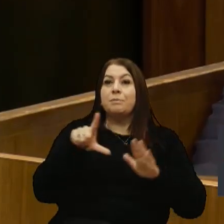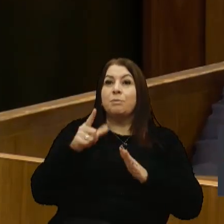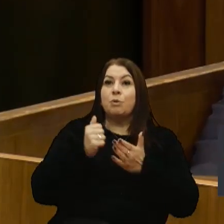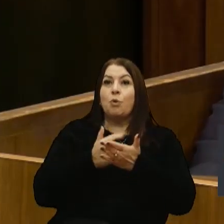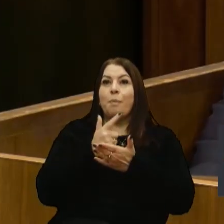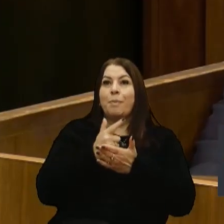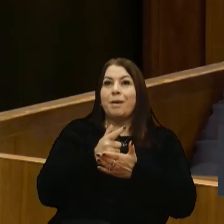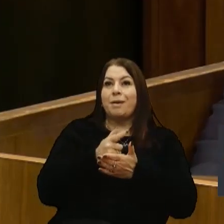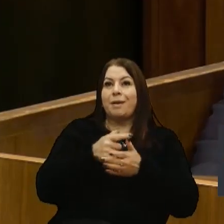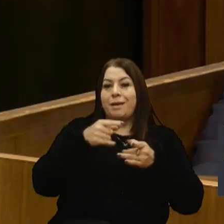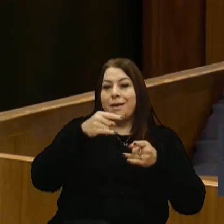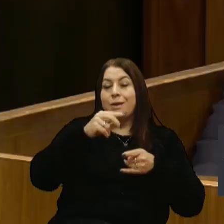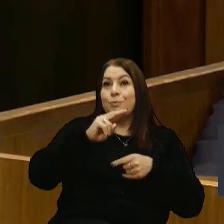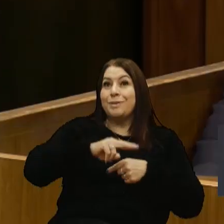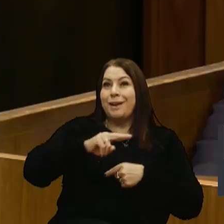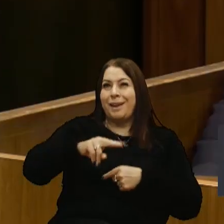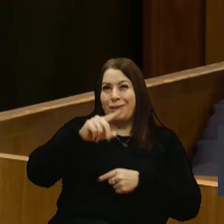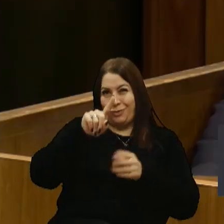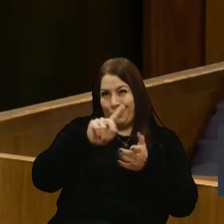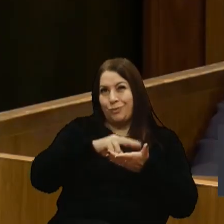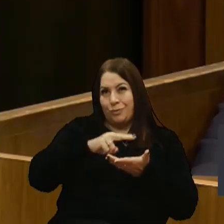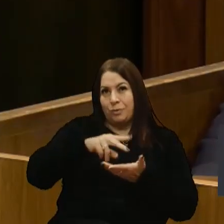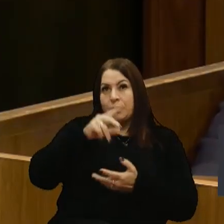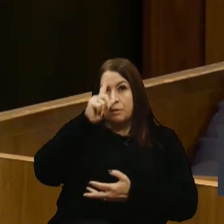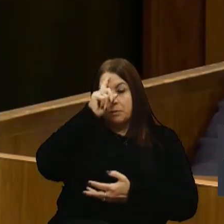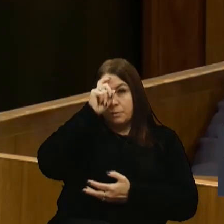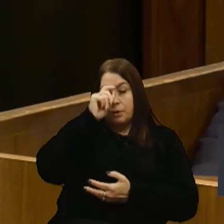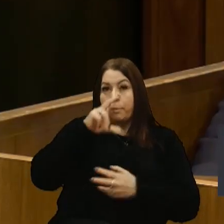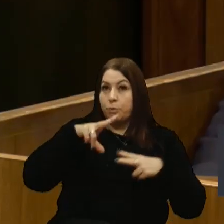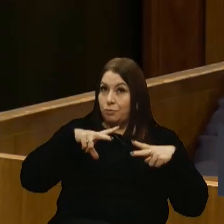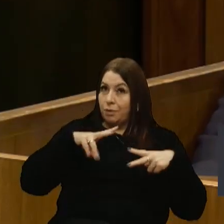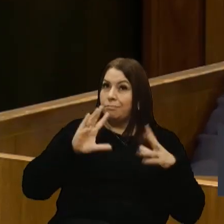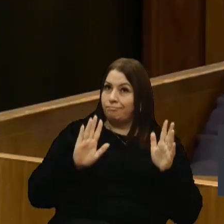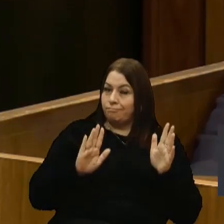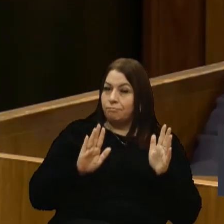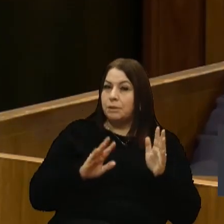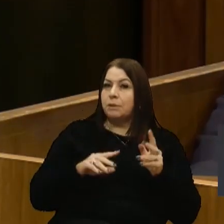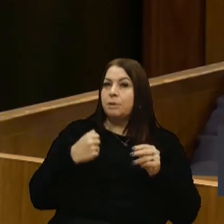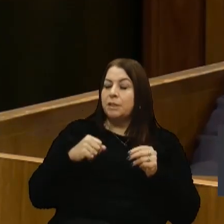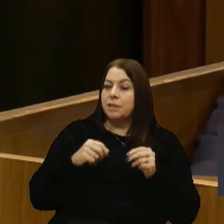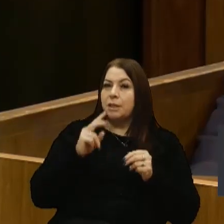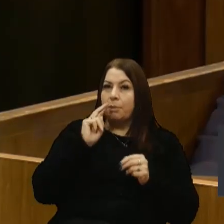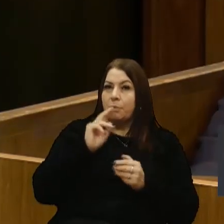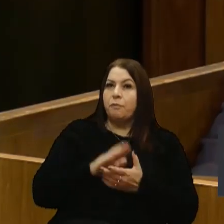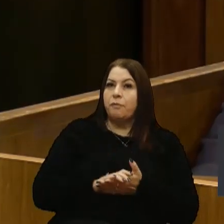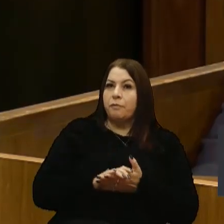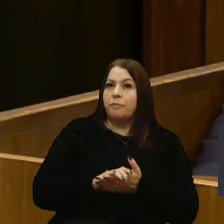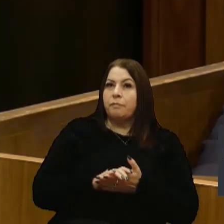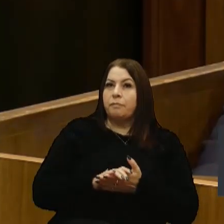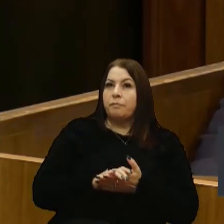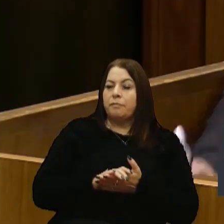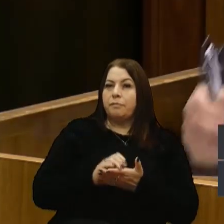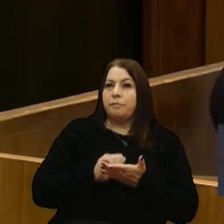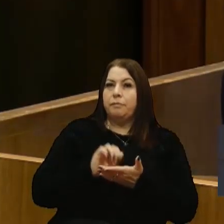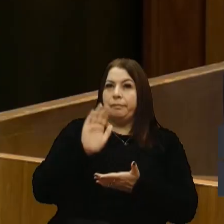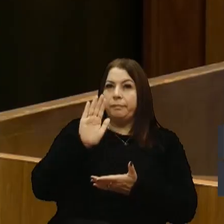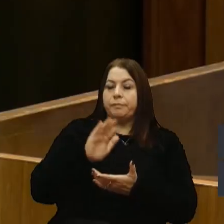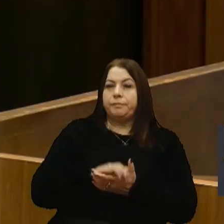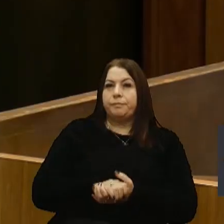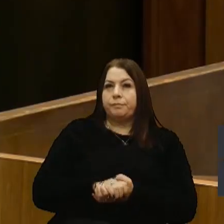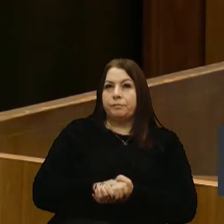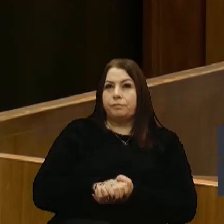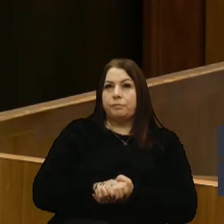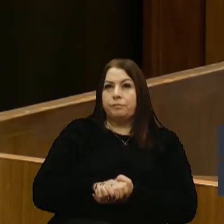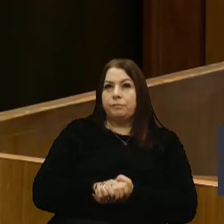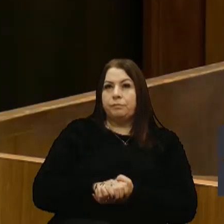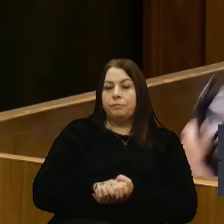leitos no particular. Então, nós precisamos ainda intensificar declaração de líder da a bancada questão